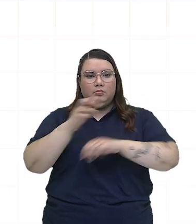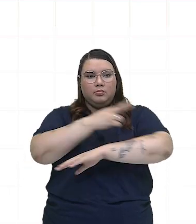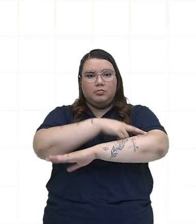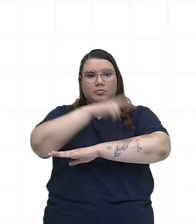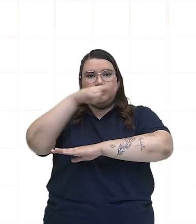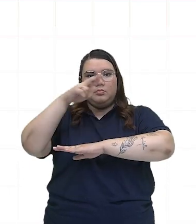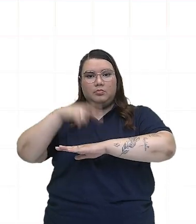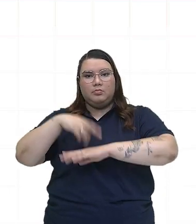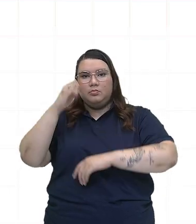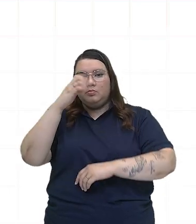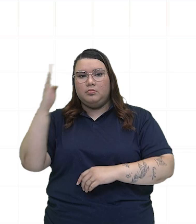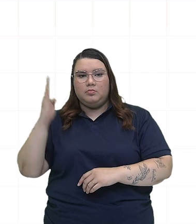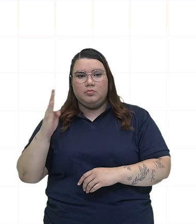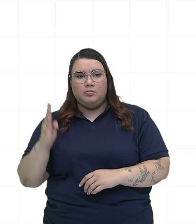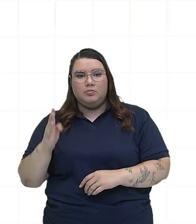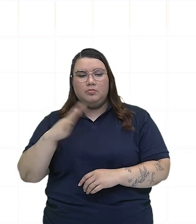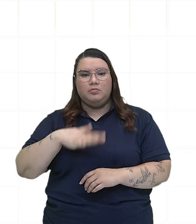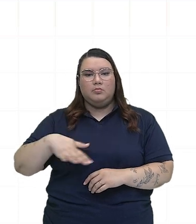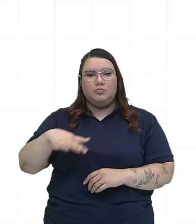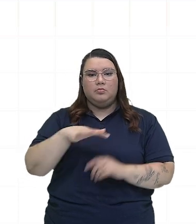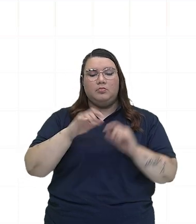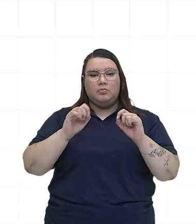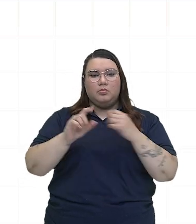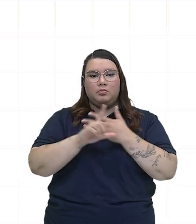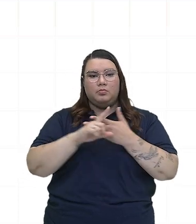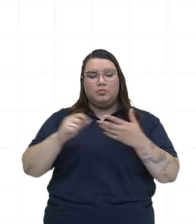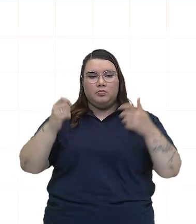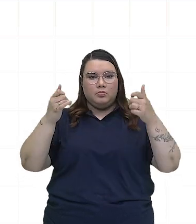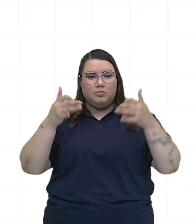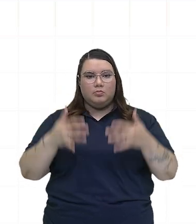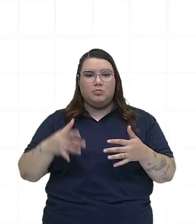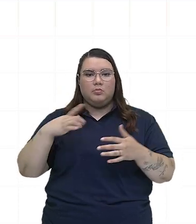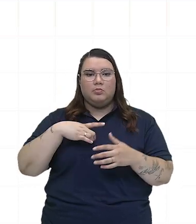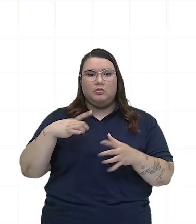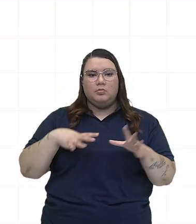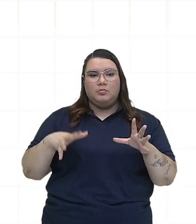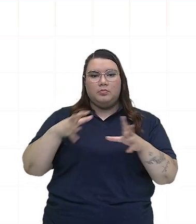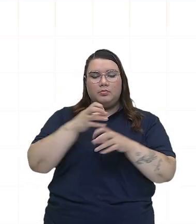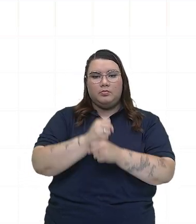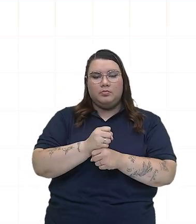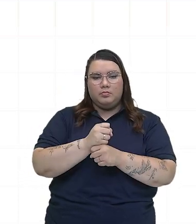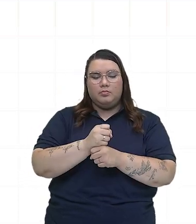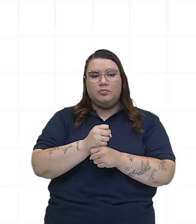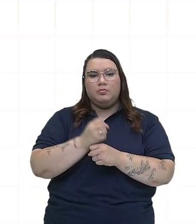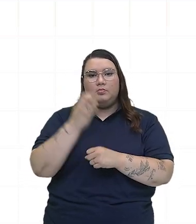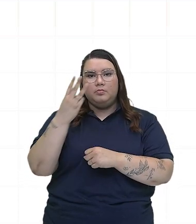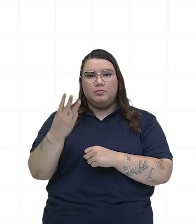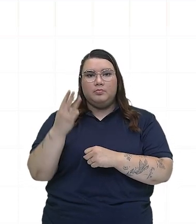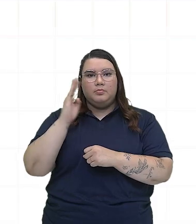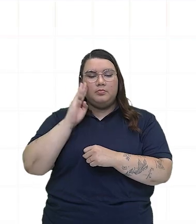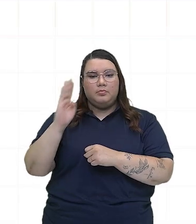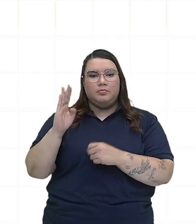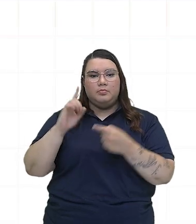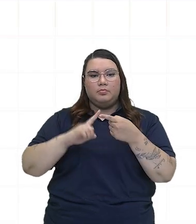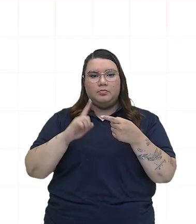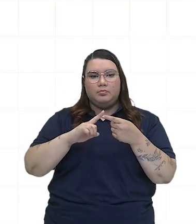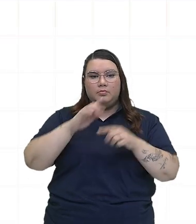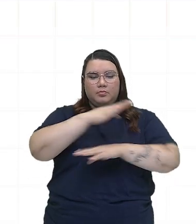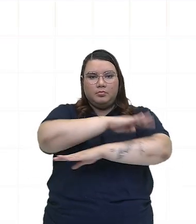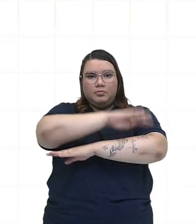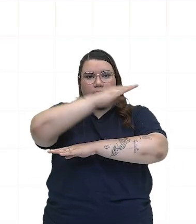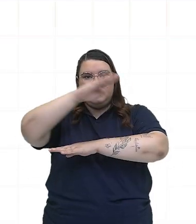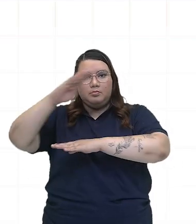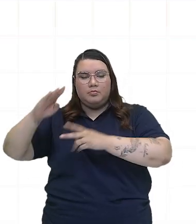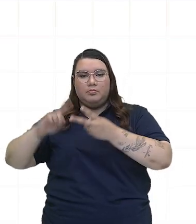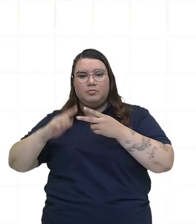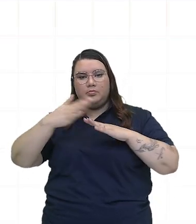relevo brasileiro. Aziz Absaber, ele classificou o relevo brasileiro em 3 principais formas: os planaltos,